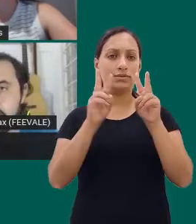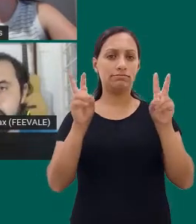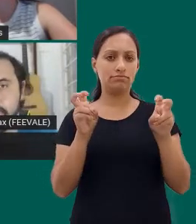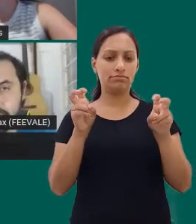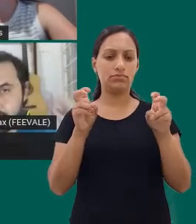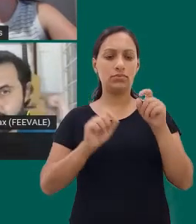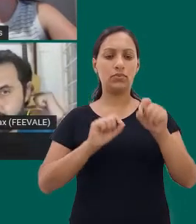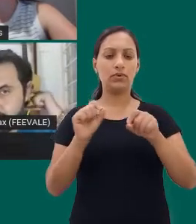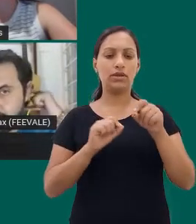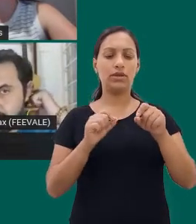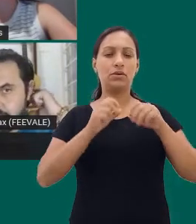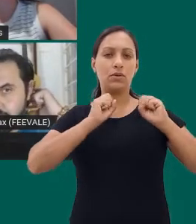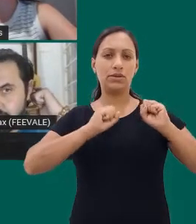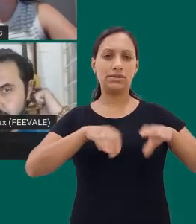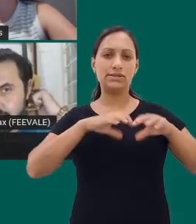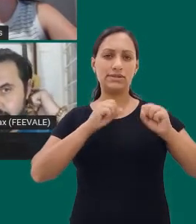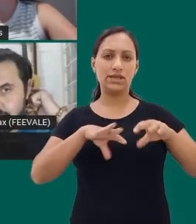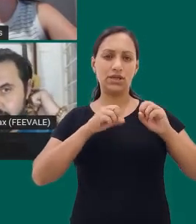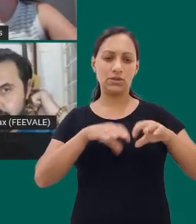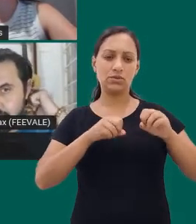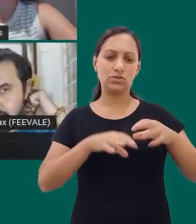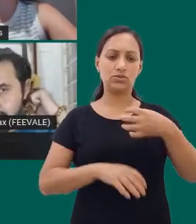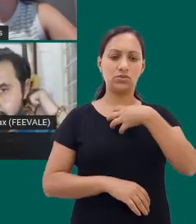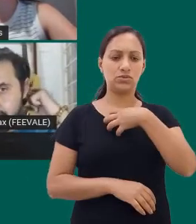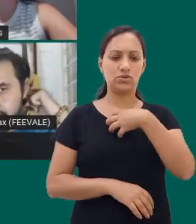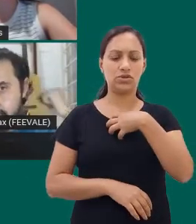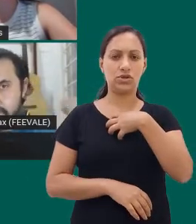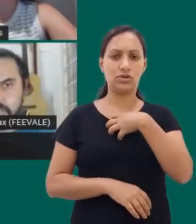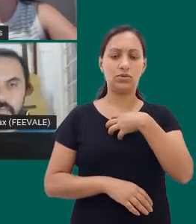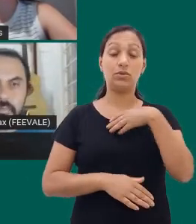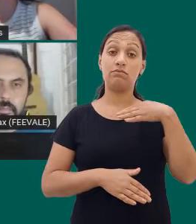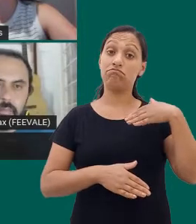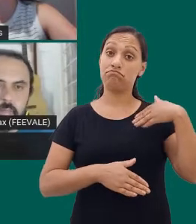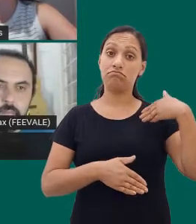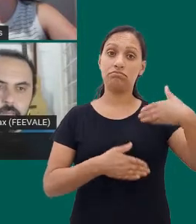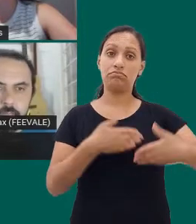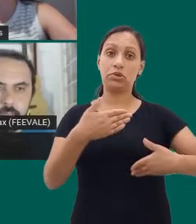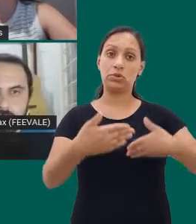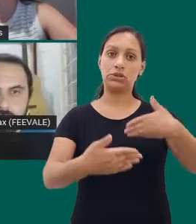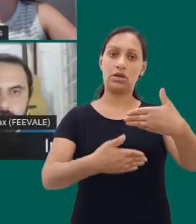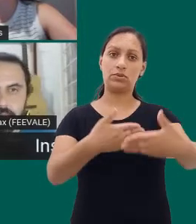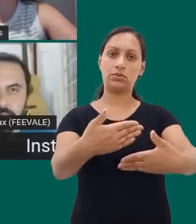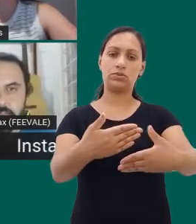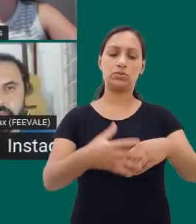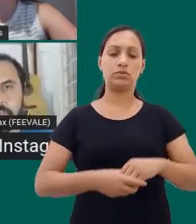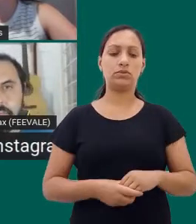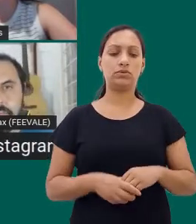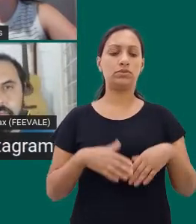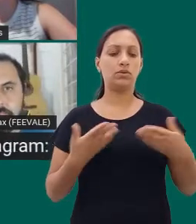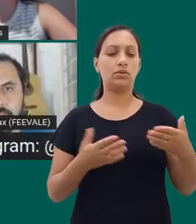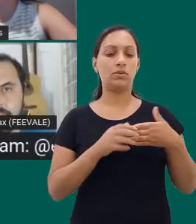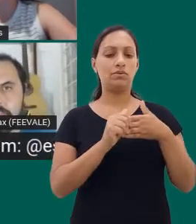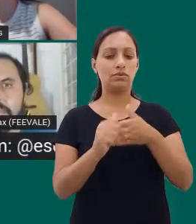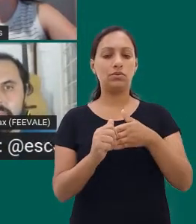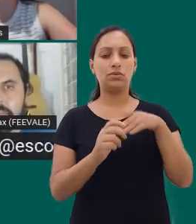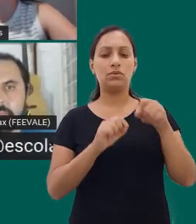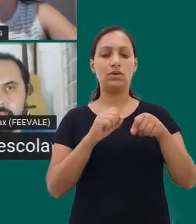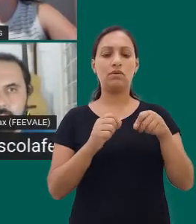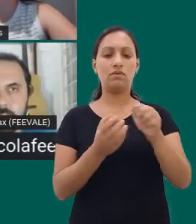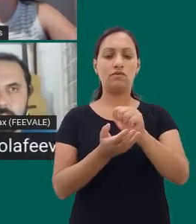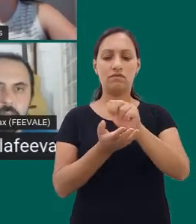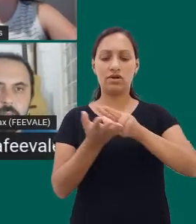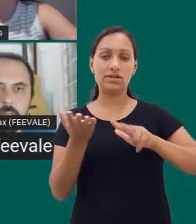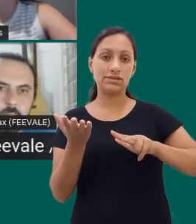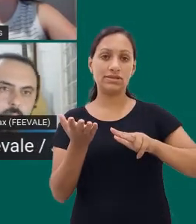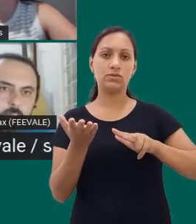de que o ensino é de uma forma, de um processo, né? Então, ele é diário, né? A avaliação